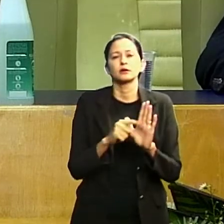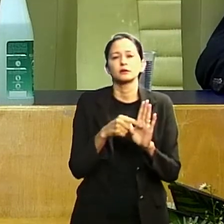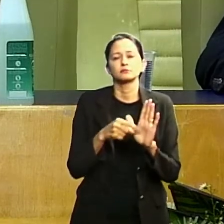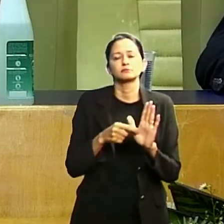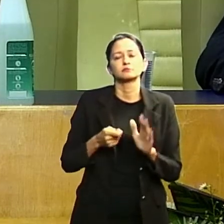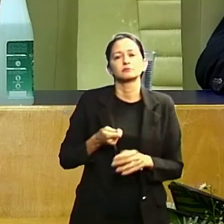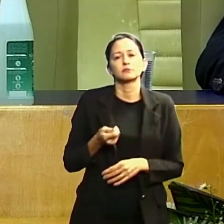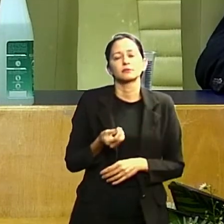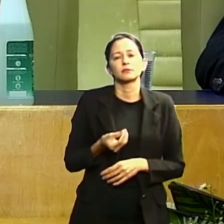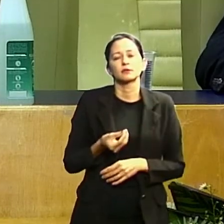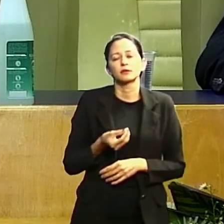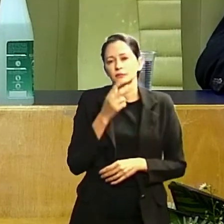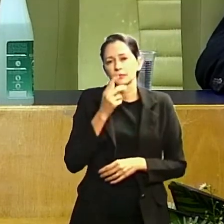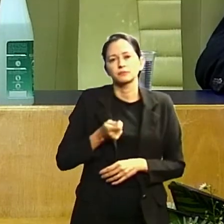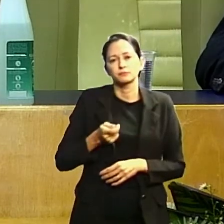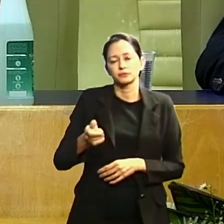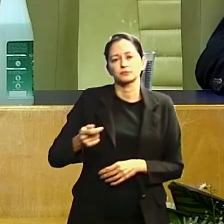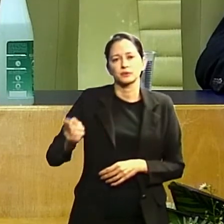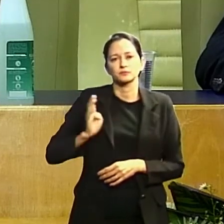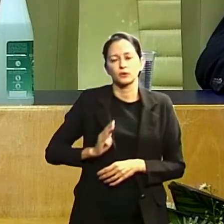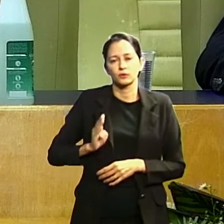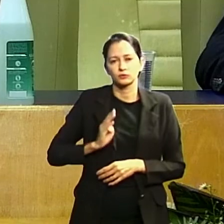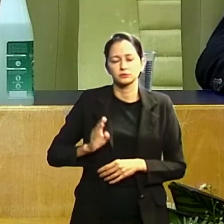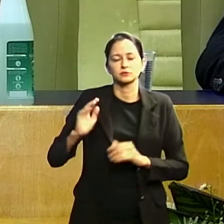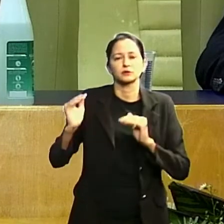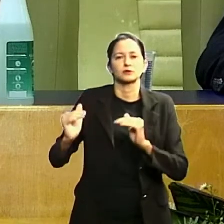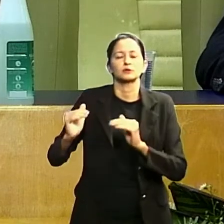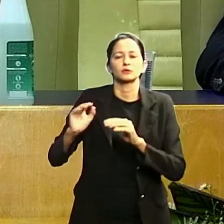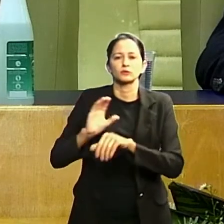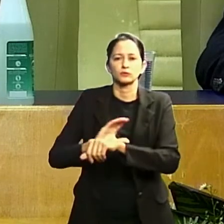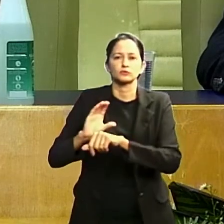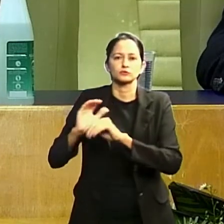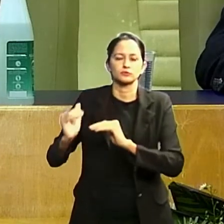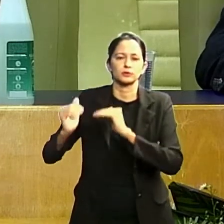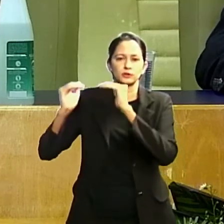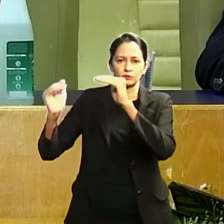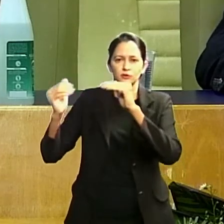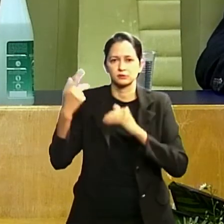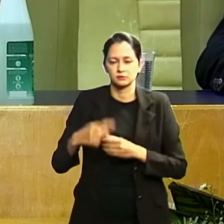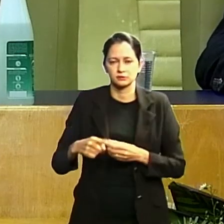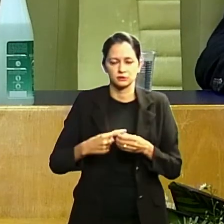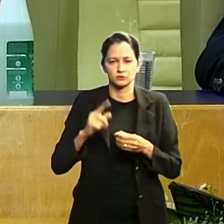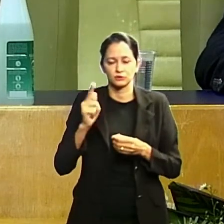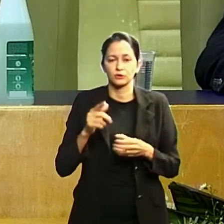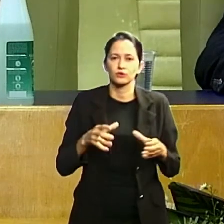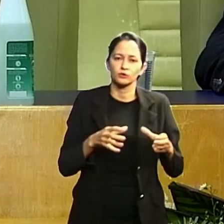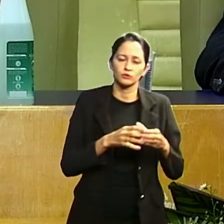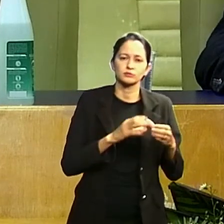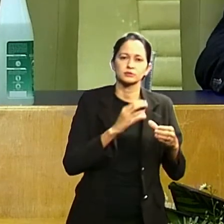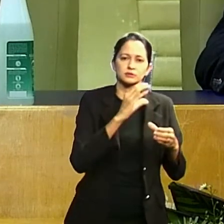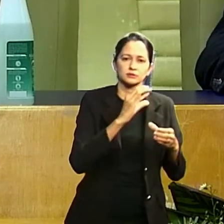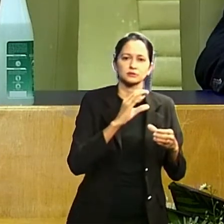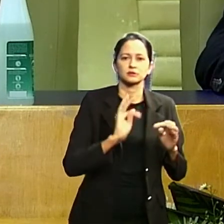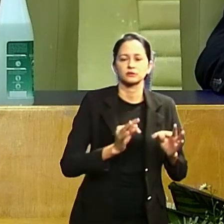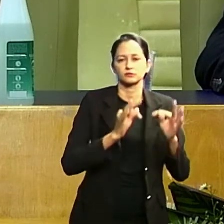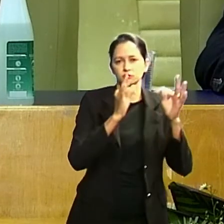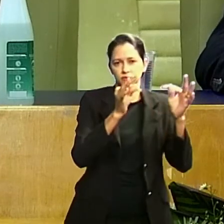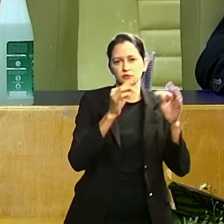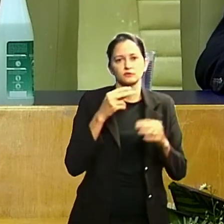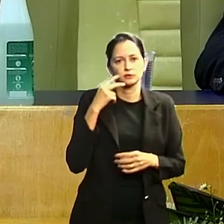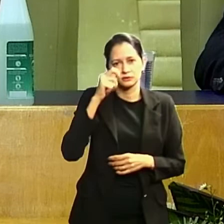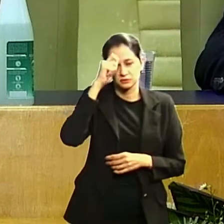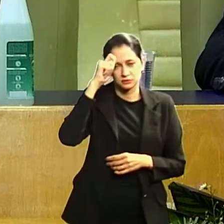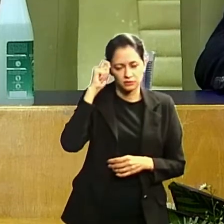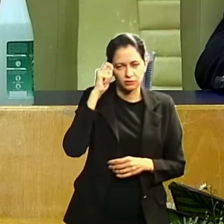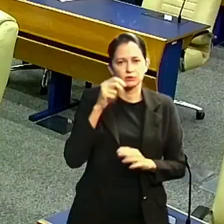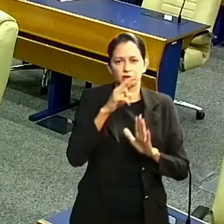concede bolsas de estudos de ensino de terceiro grau no município de Goiânia. Comissão de Cultura, Ciência e Tecnologia, Anselmo